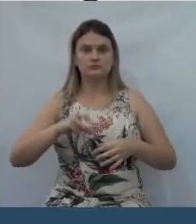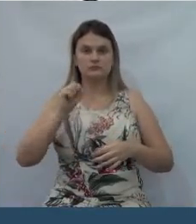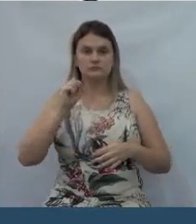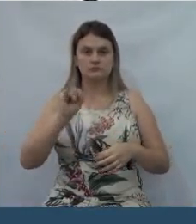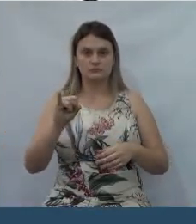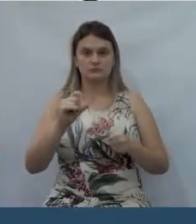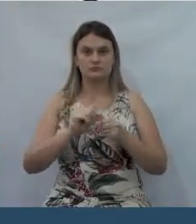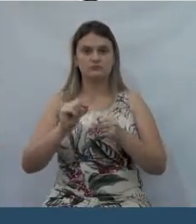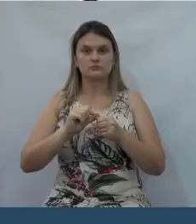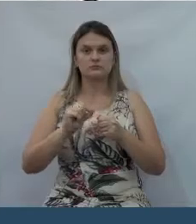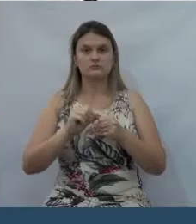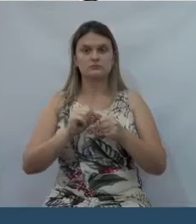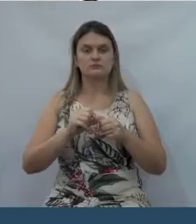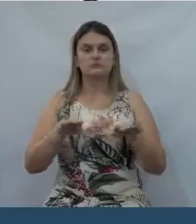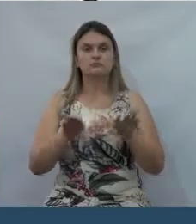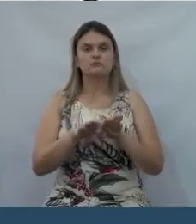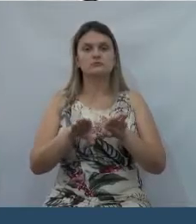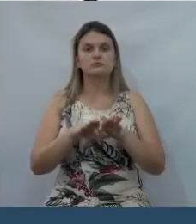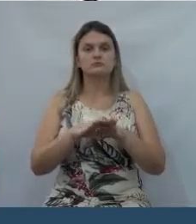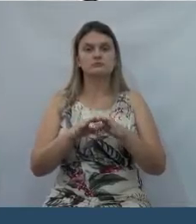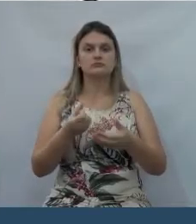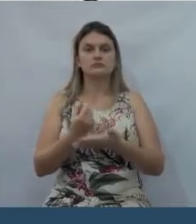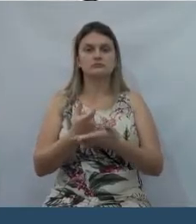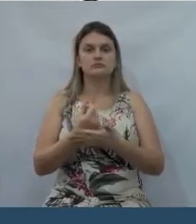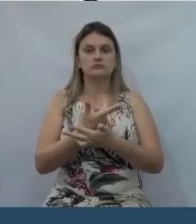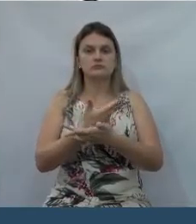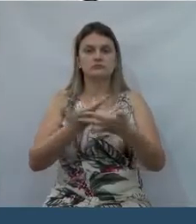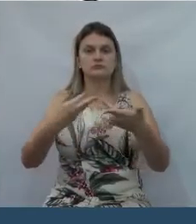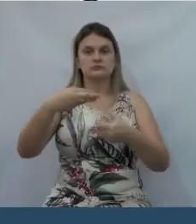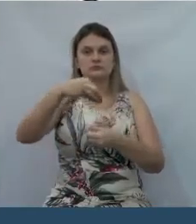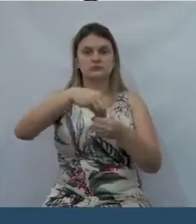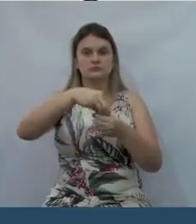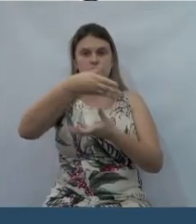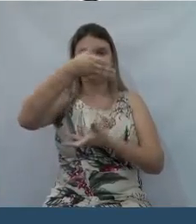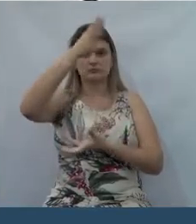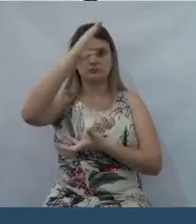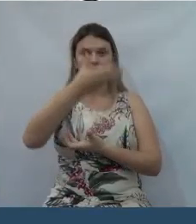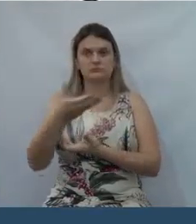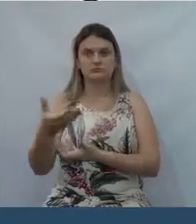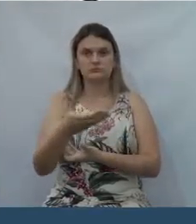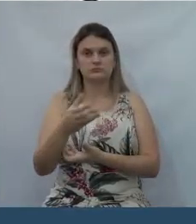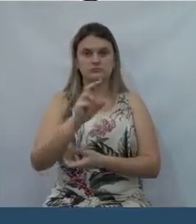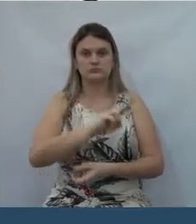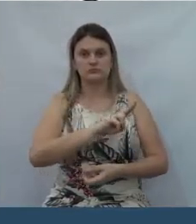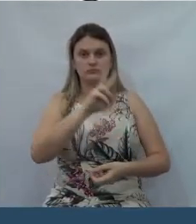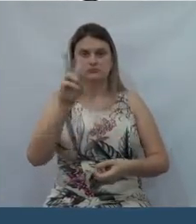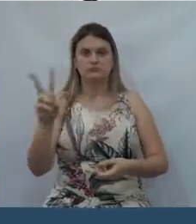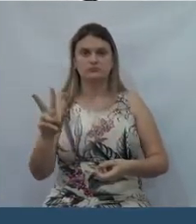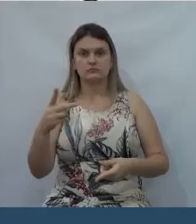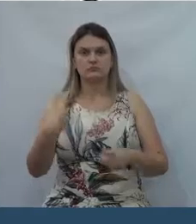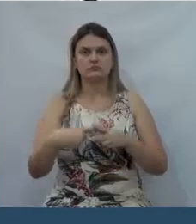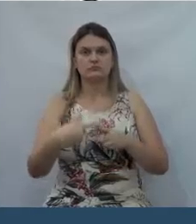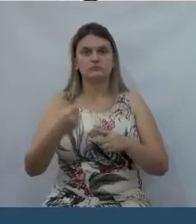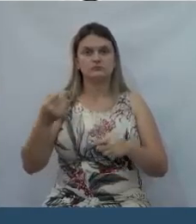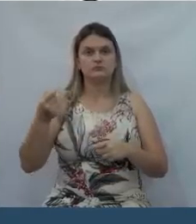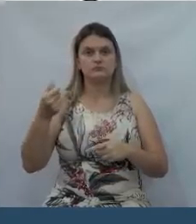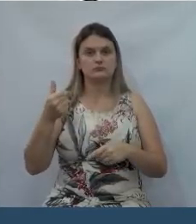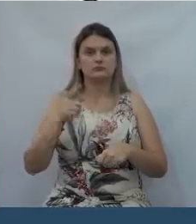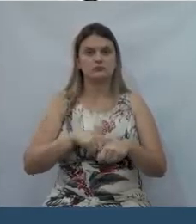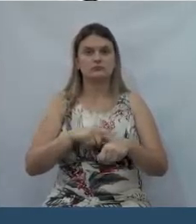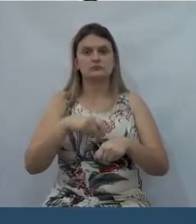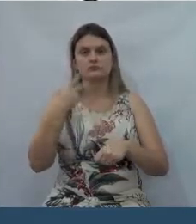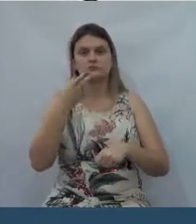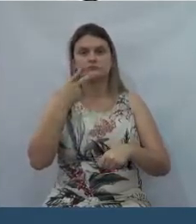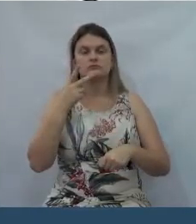se faça e que se reequipe muito bem o Corpo de Bombeiros, porque há pouco tempo eu ainda falava